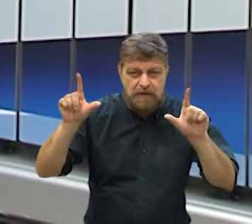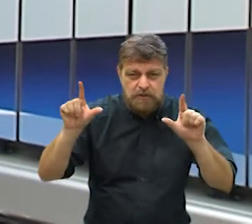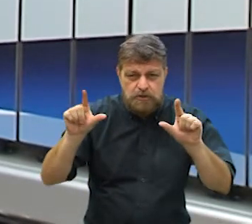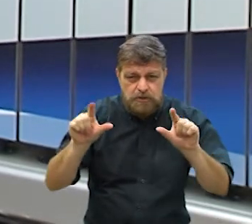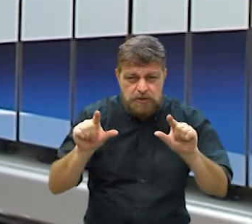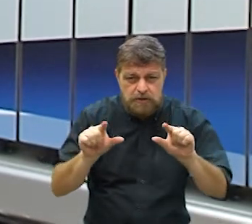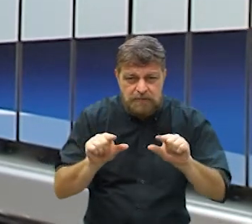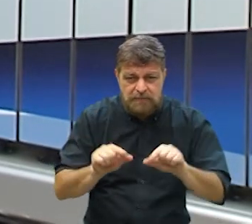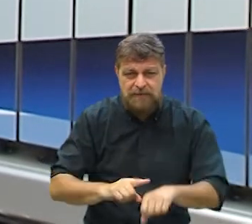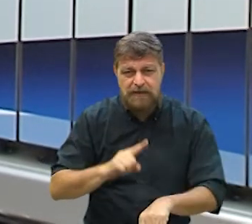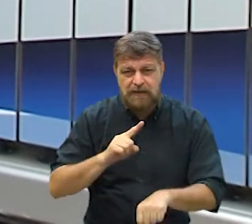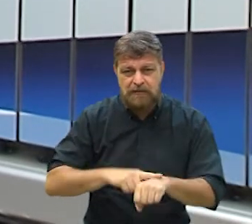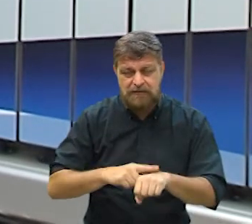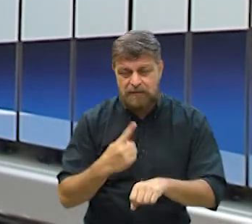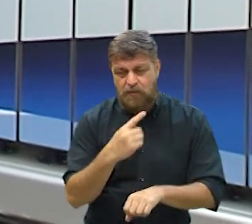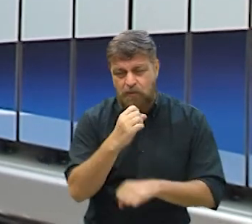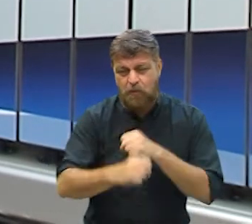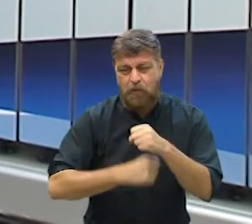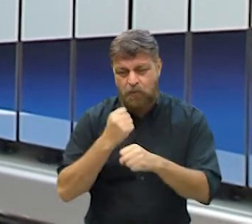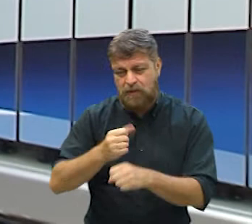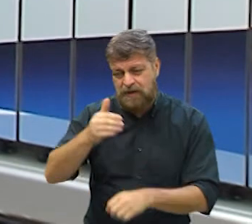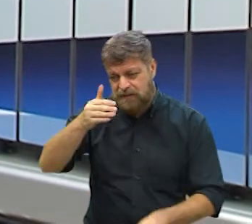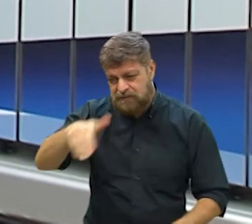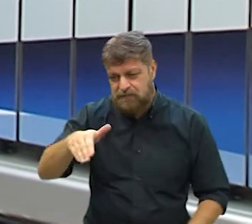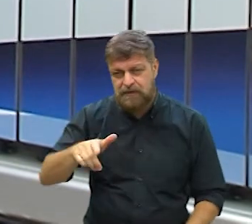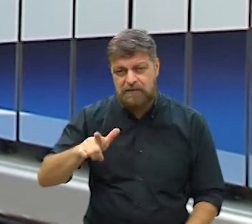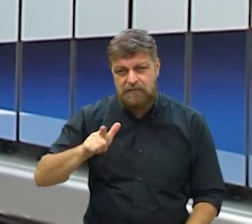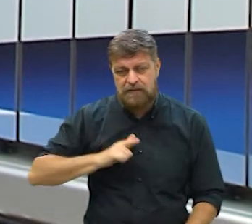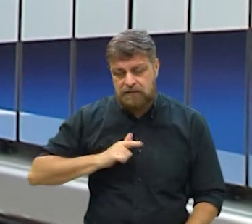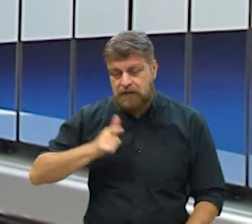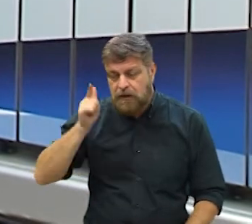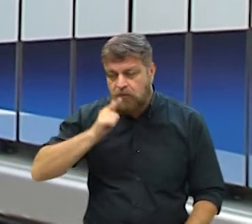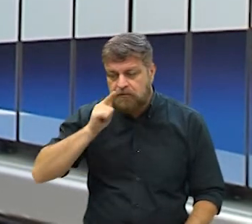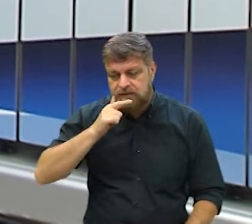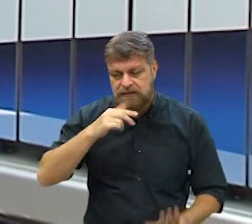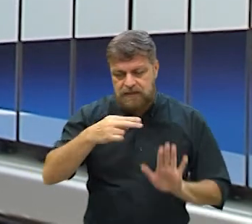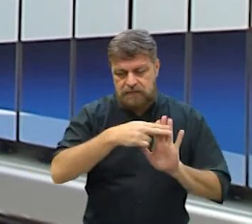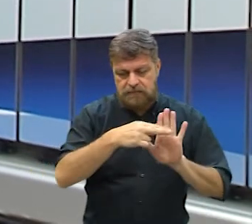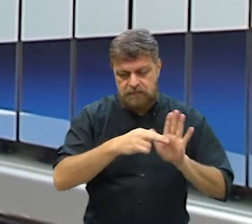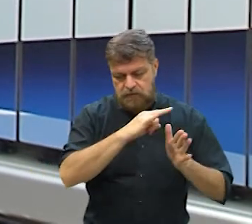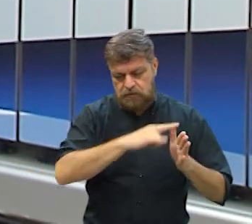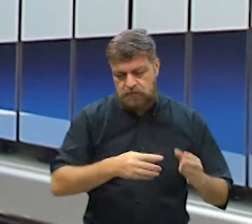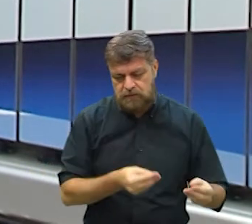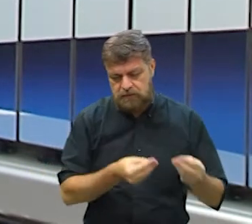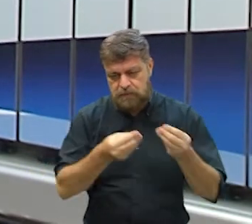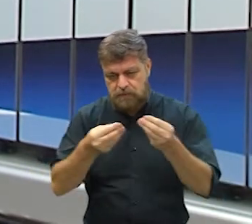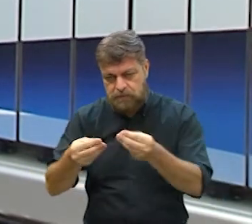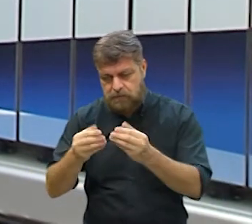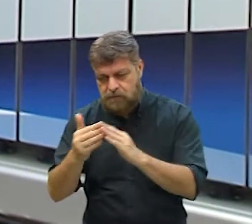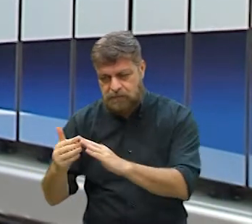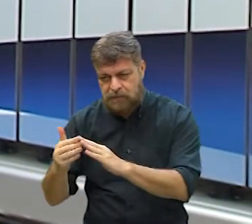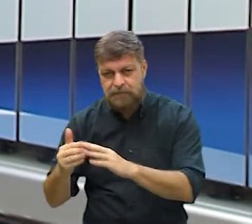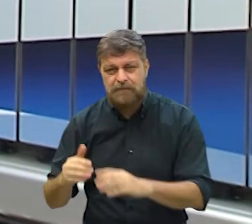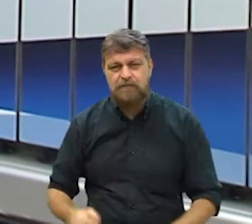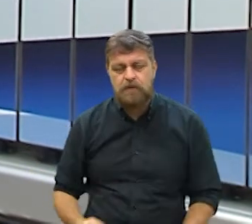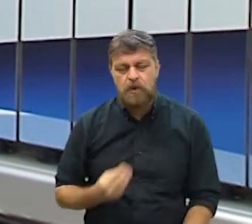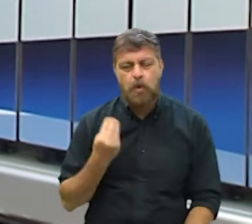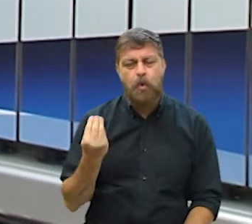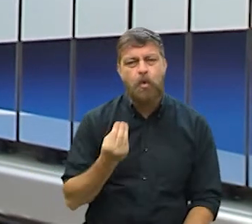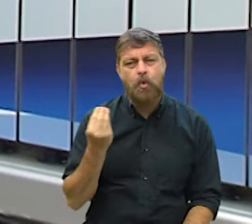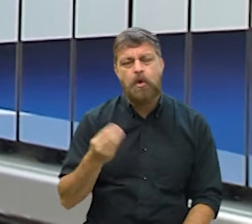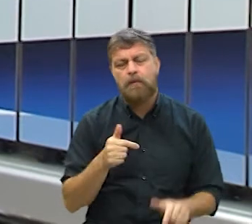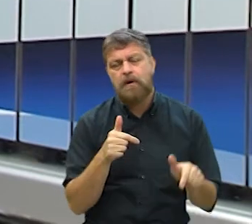este tempo, né, de praticamente 1 ano e meio que tem para se regularizar uma área, até para quem está nos acompanhando, como é